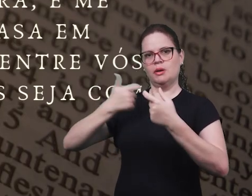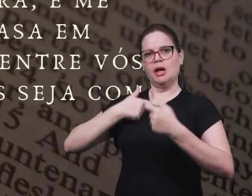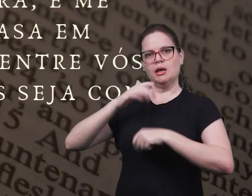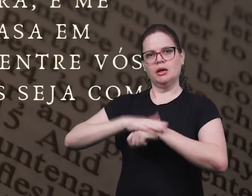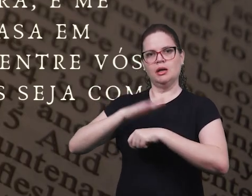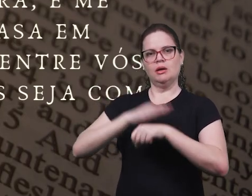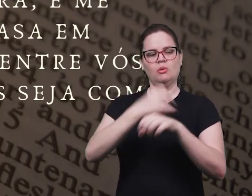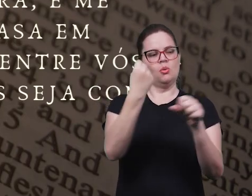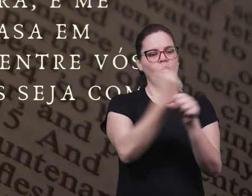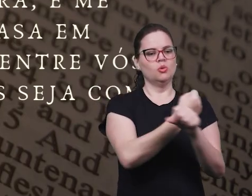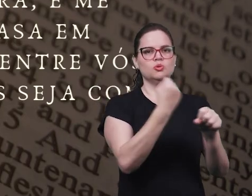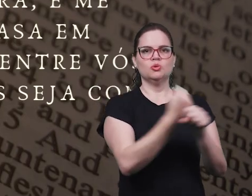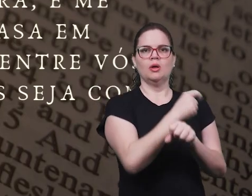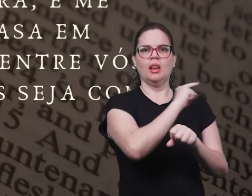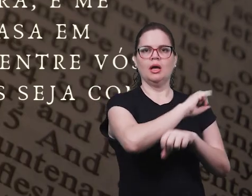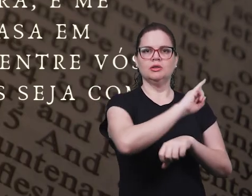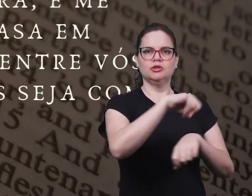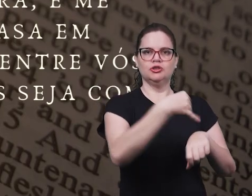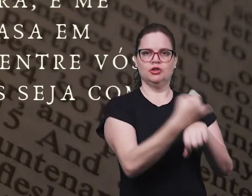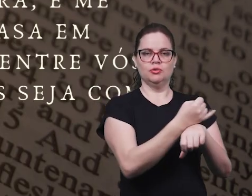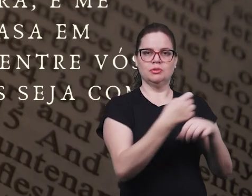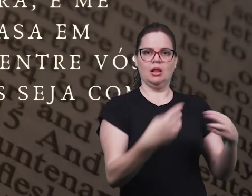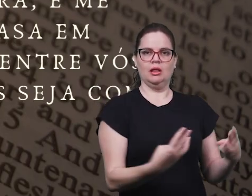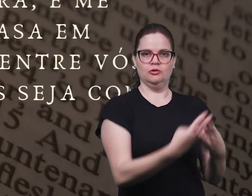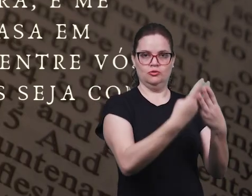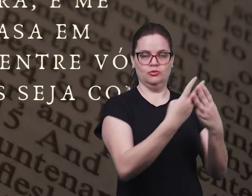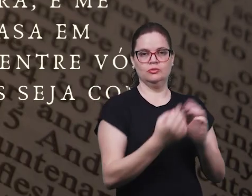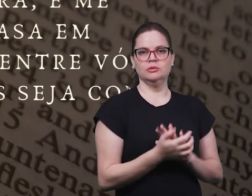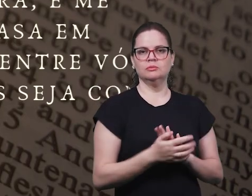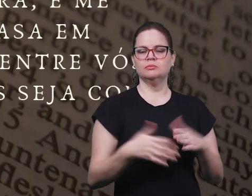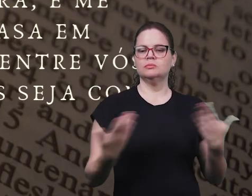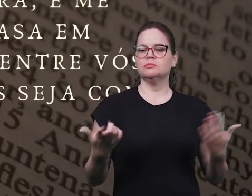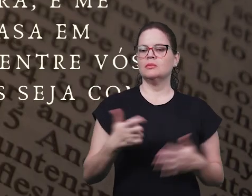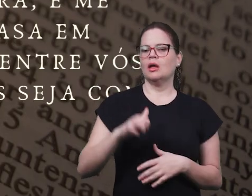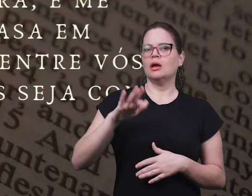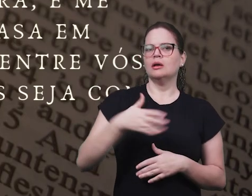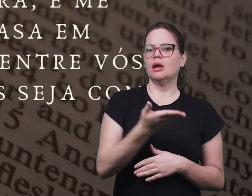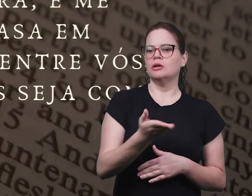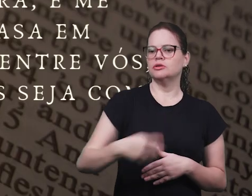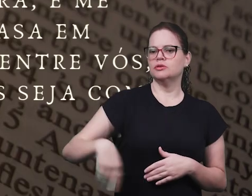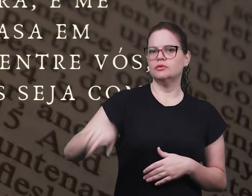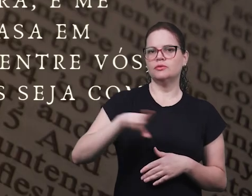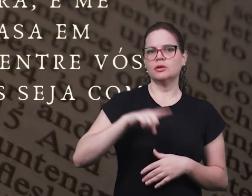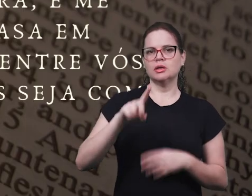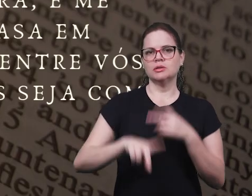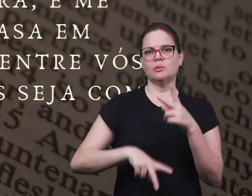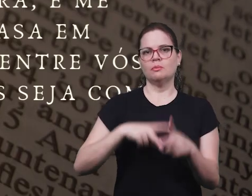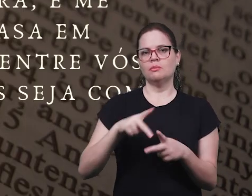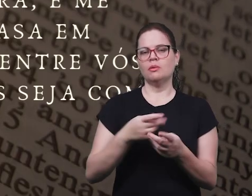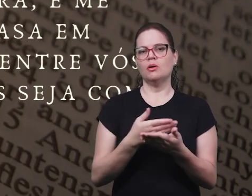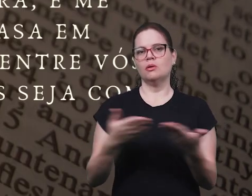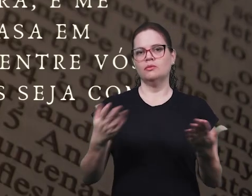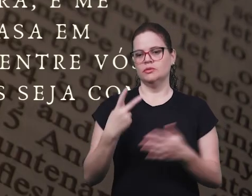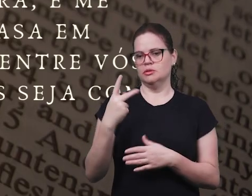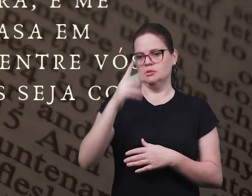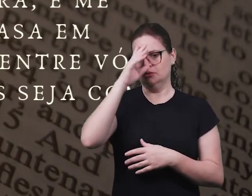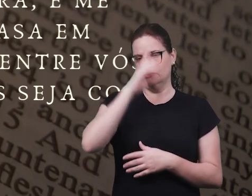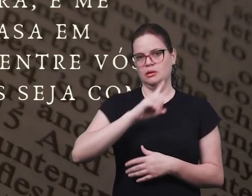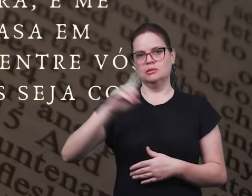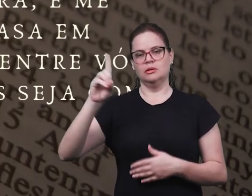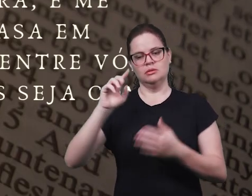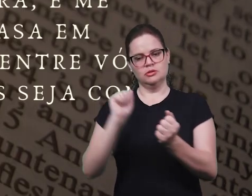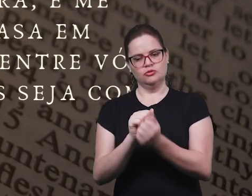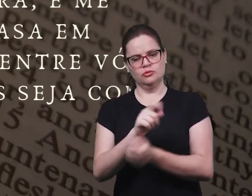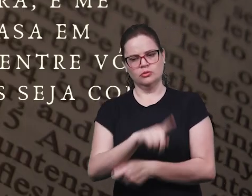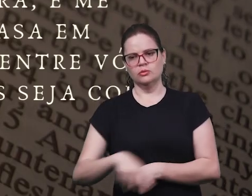Jerusalém, que está em Judá. Quem há entre vós, de todo o seu povo, o Senhor, seu Deus, seja